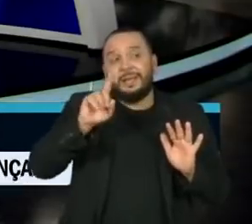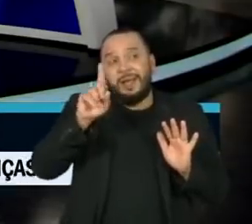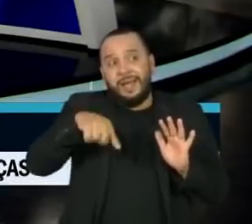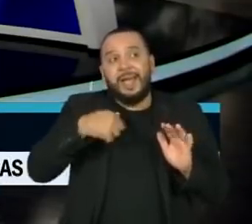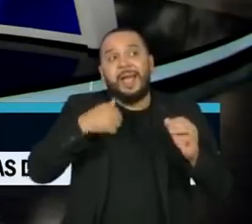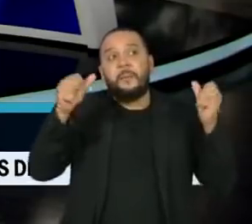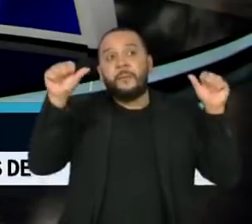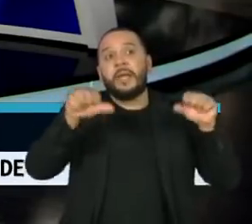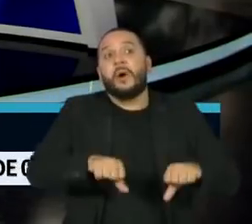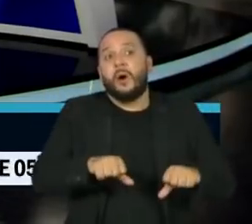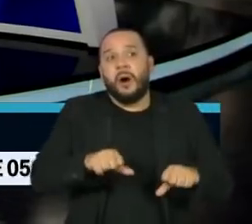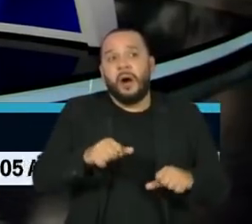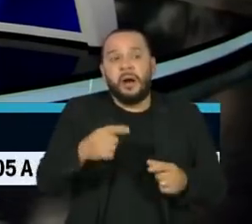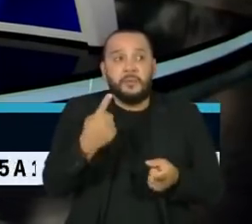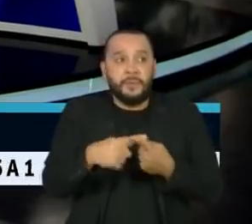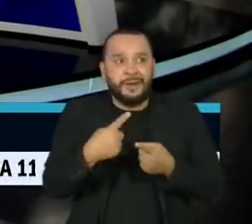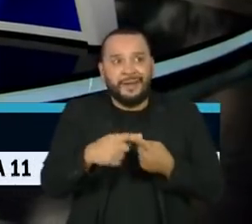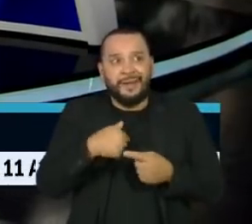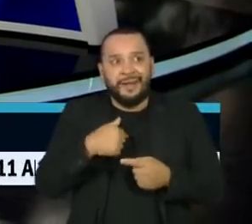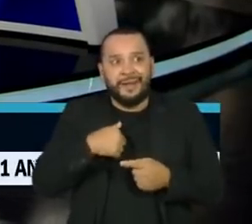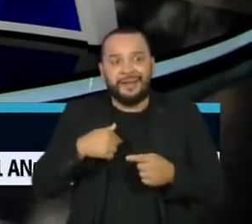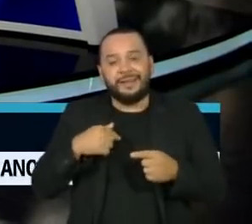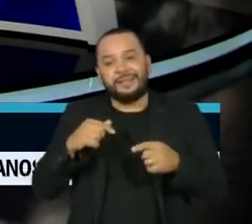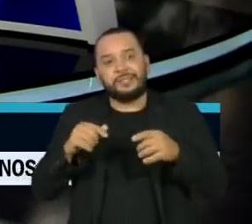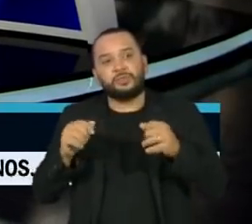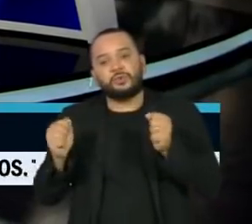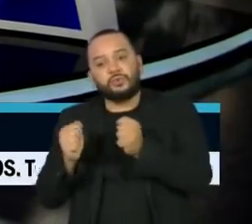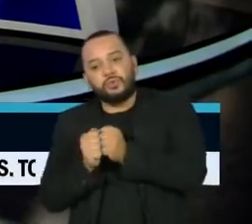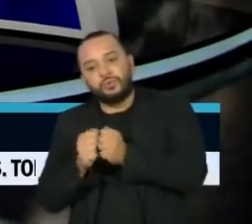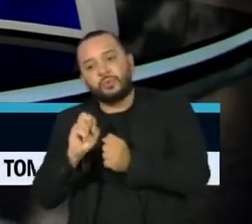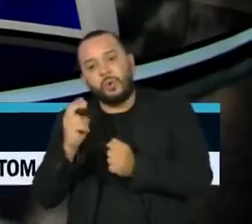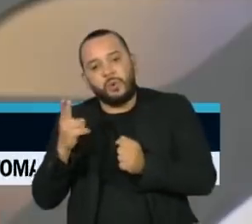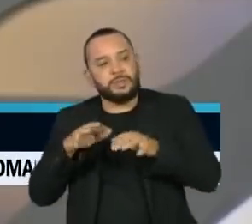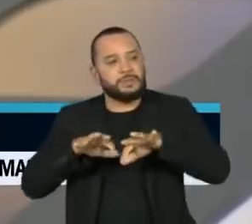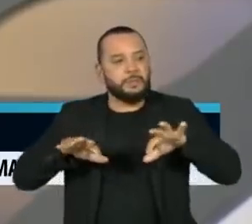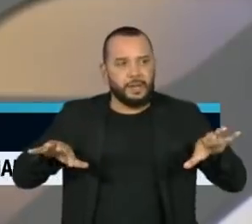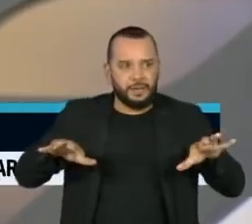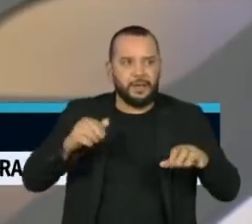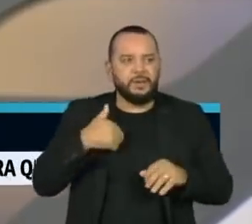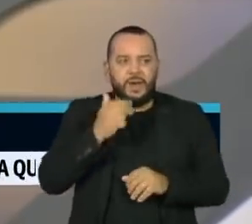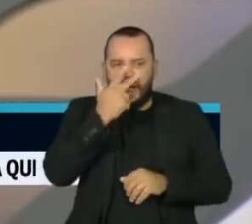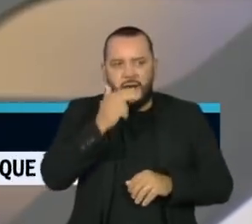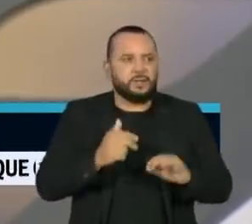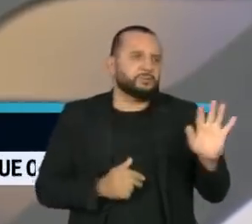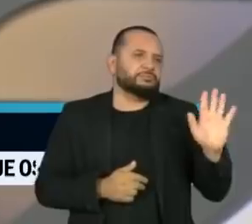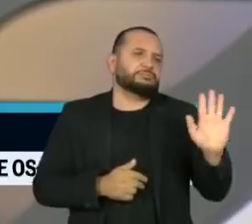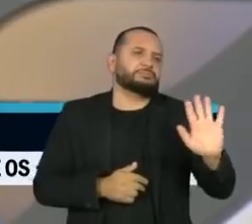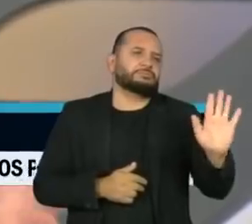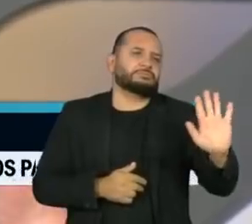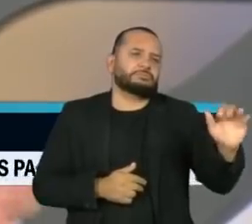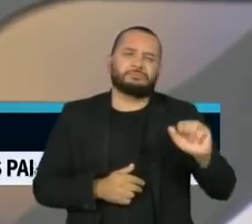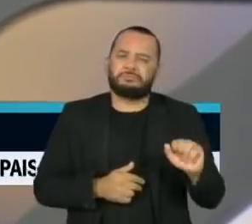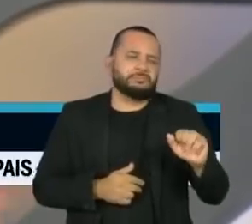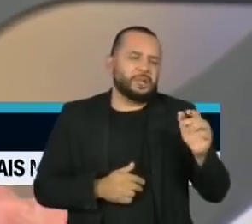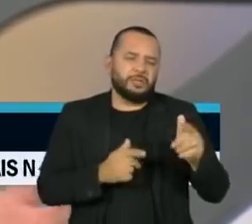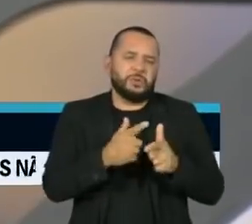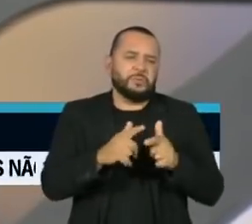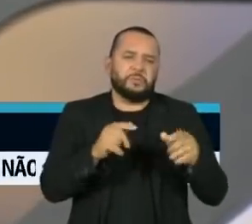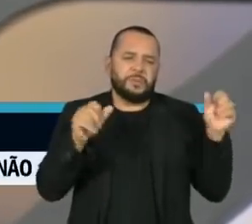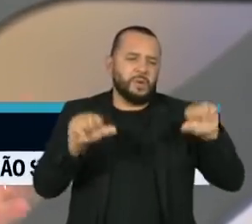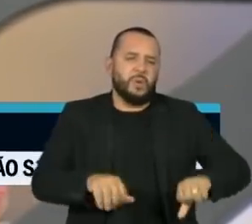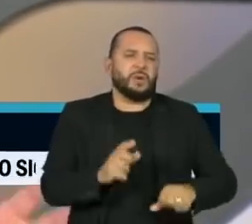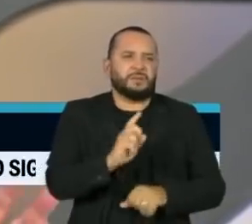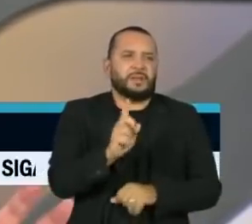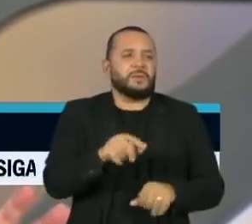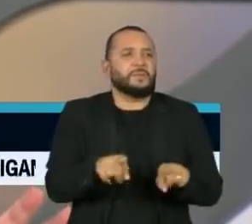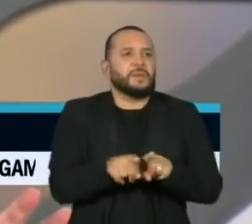pior do que cada uma das infecções. E provavelmente não, tá? E qual que está causando qual